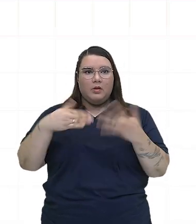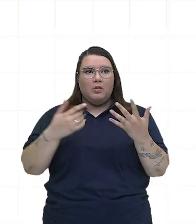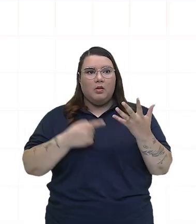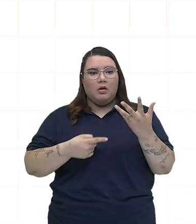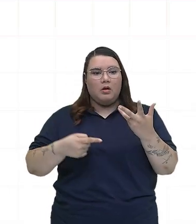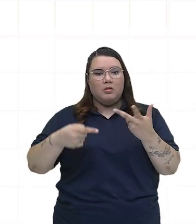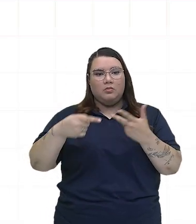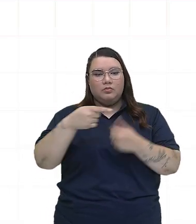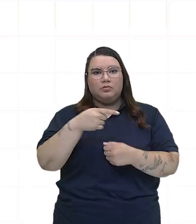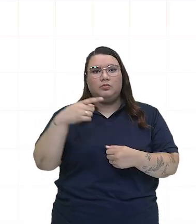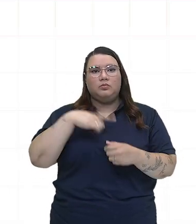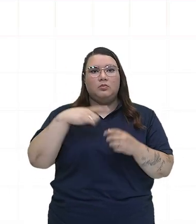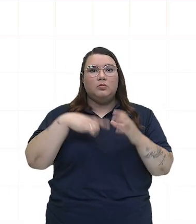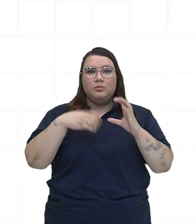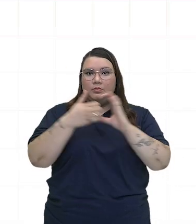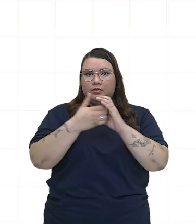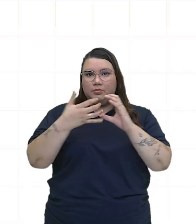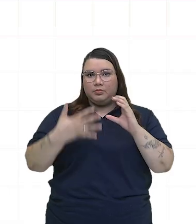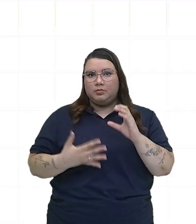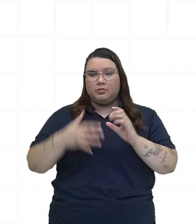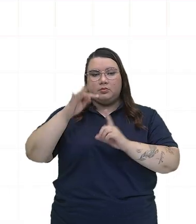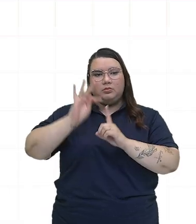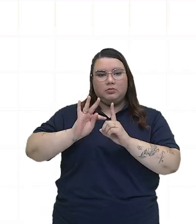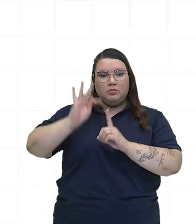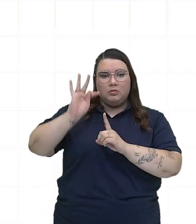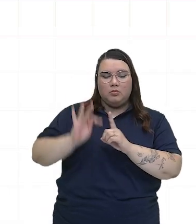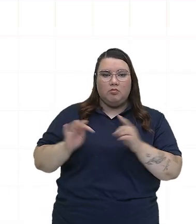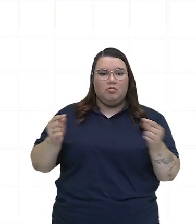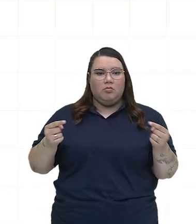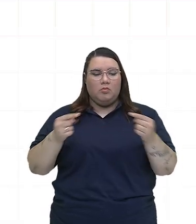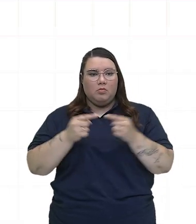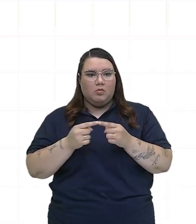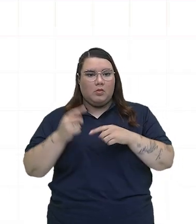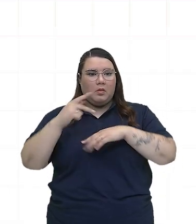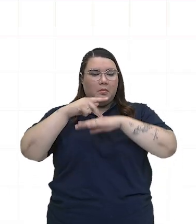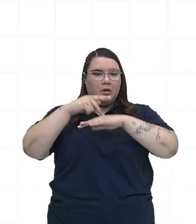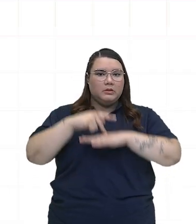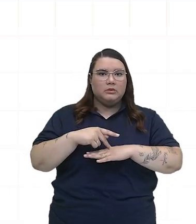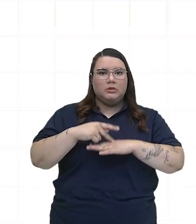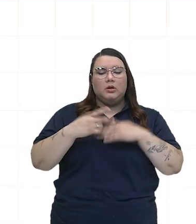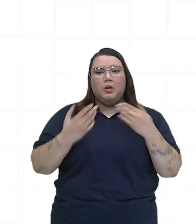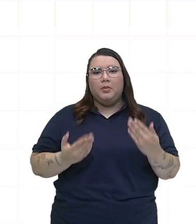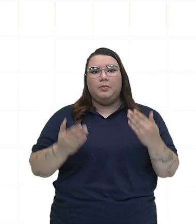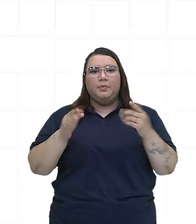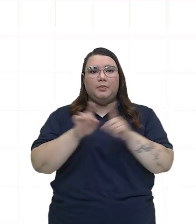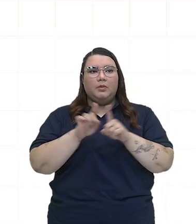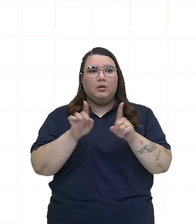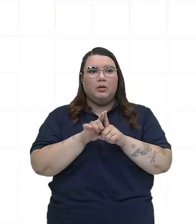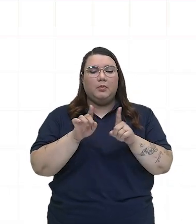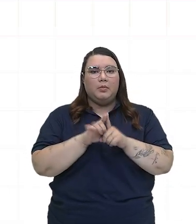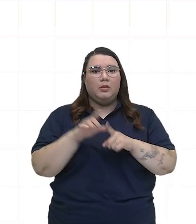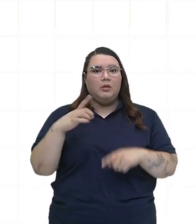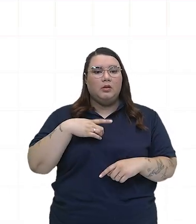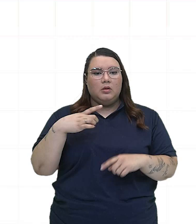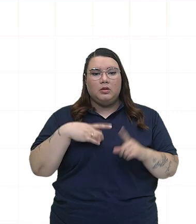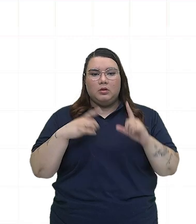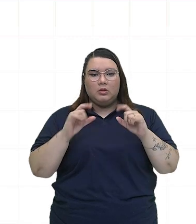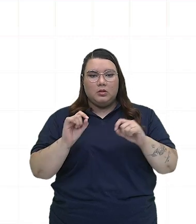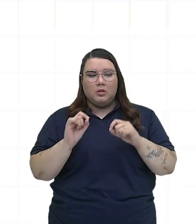têm características de temperatura, de pressão, né,